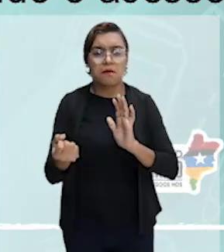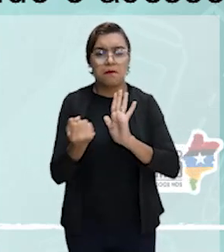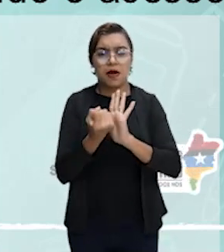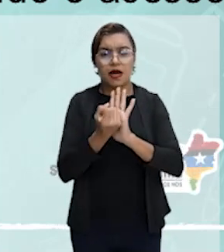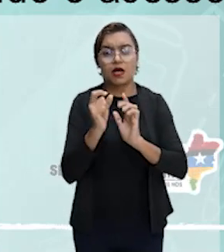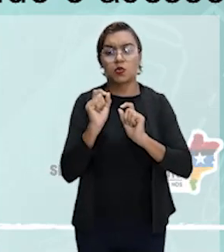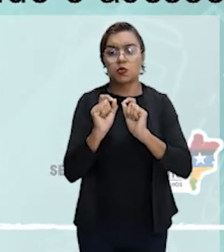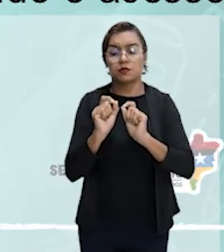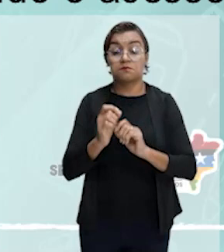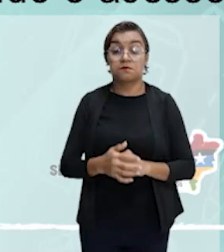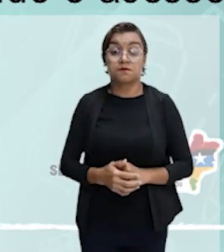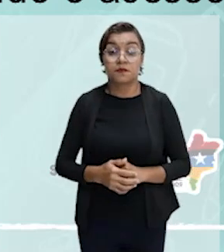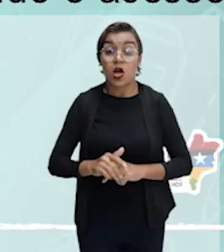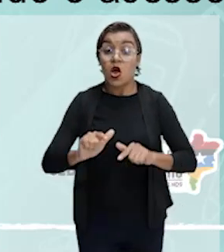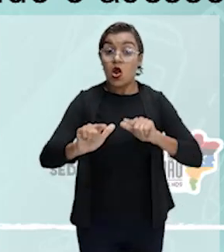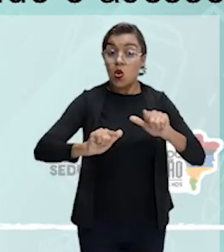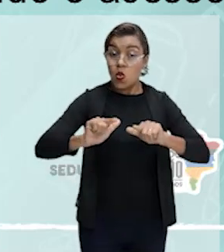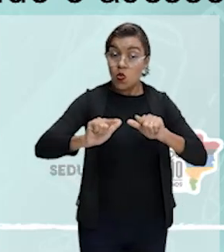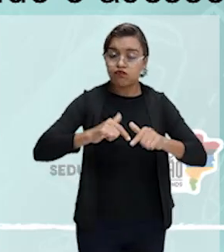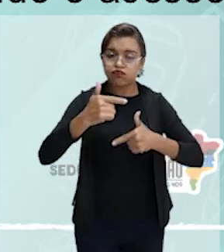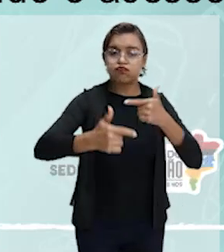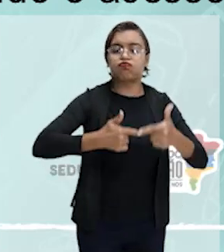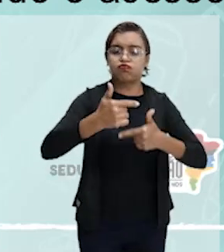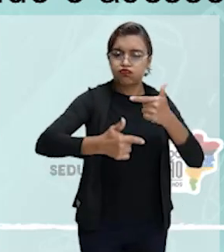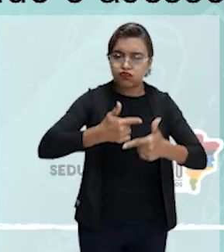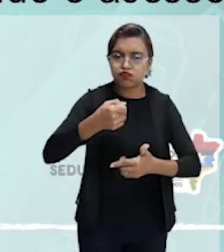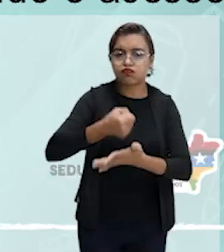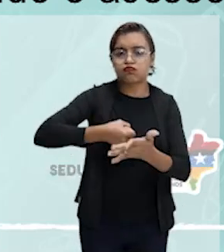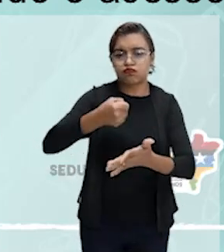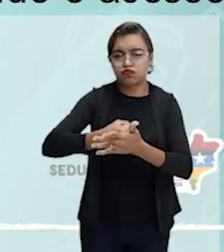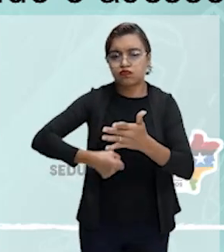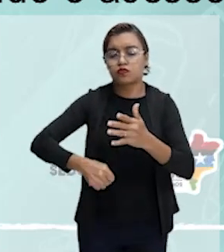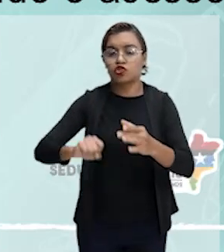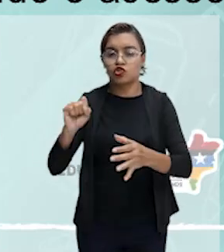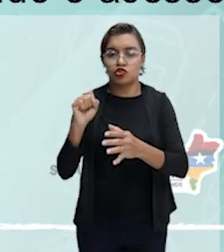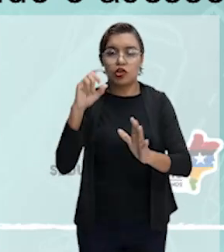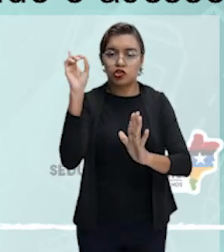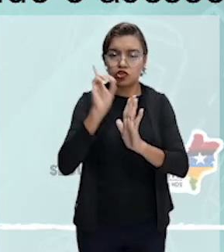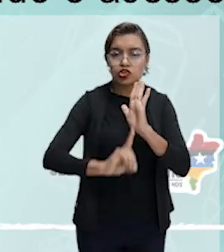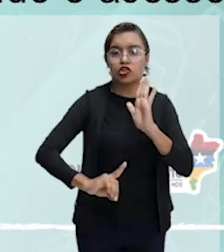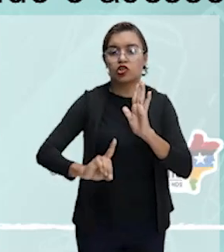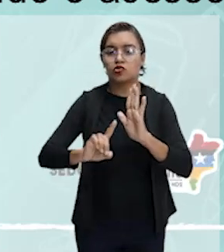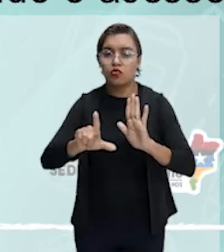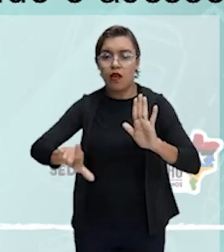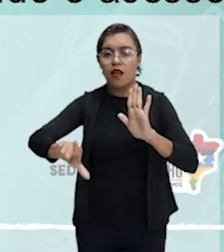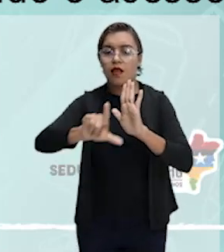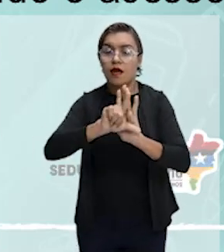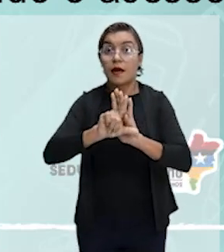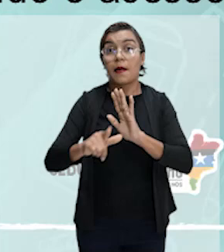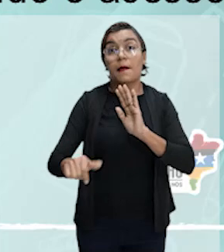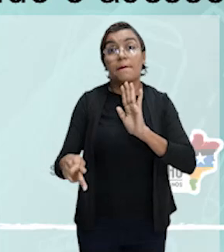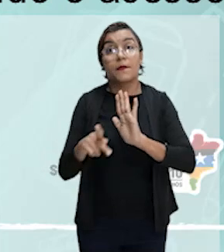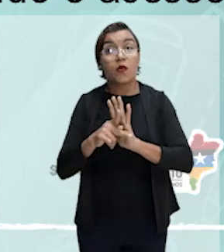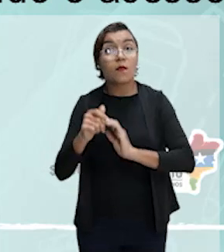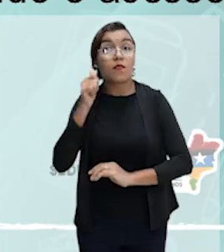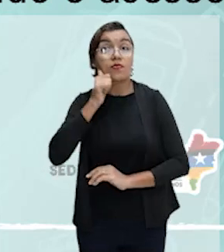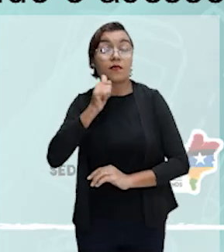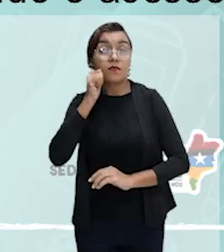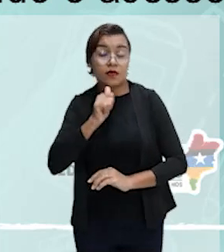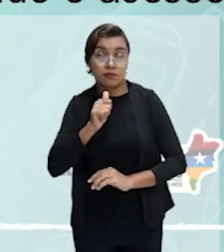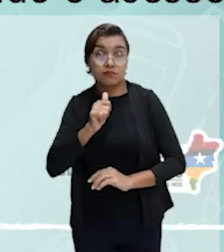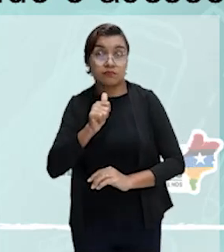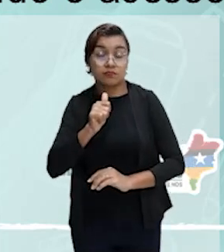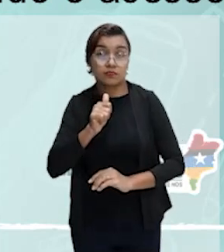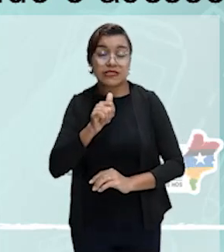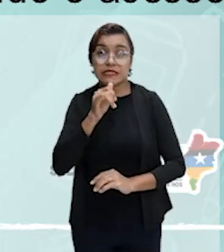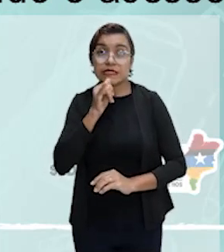primeira onda, luta pelos direitos legais das mulheres. O direito de contrato, o direito de propriedade, o direito ao voto. O direito